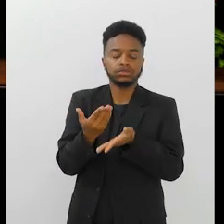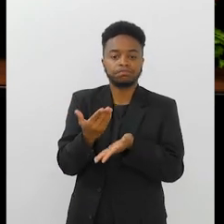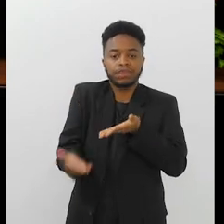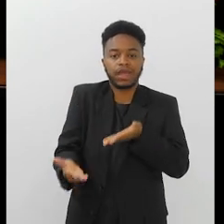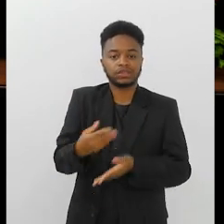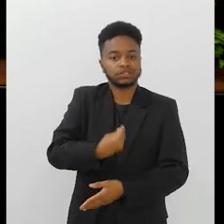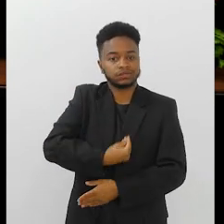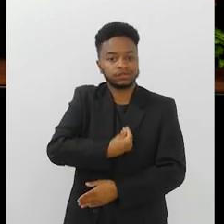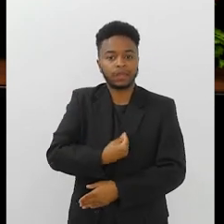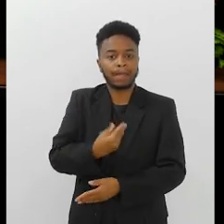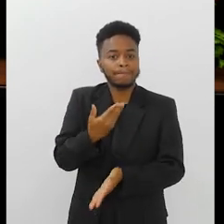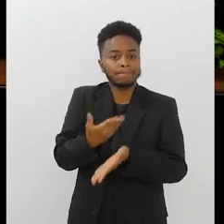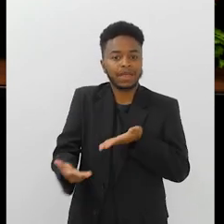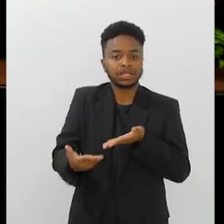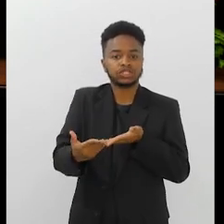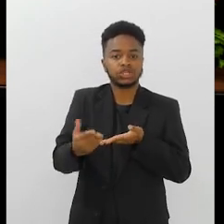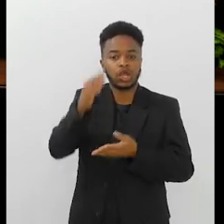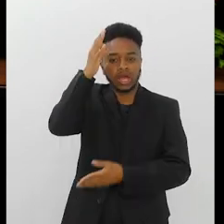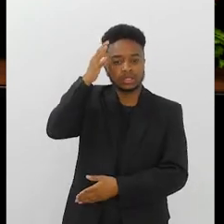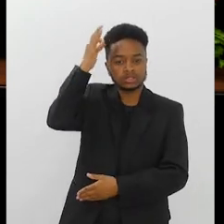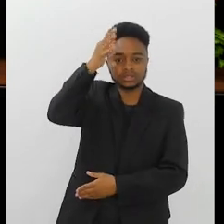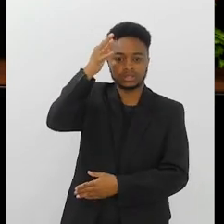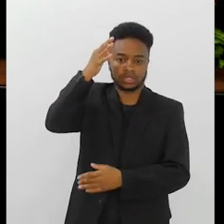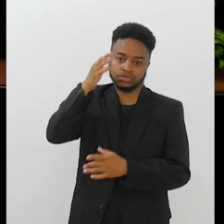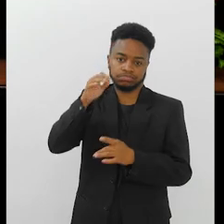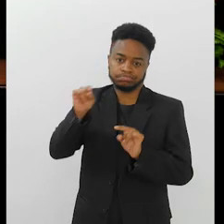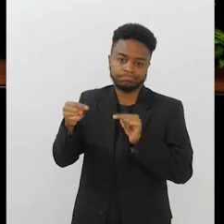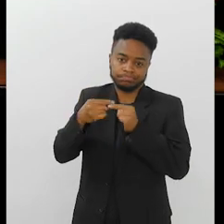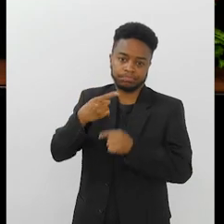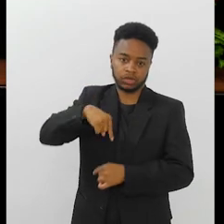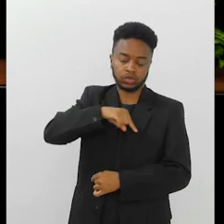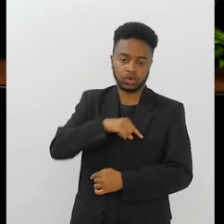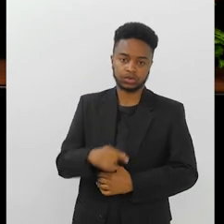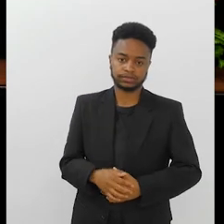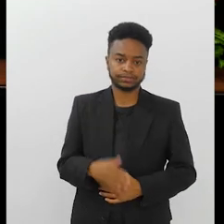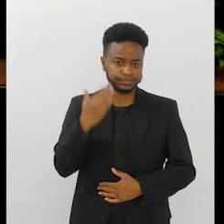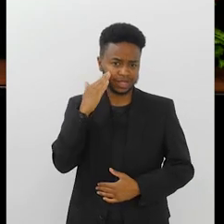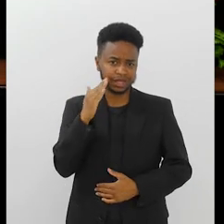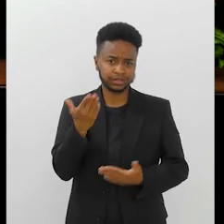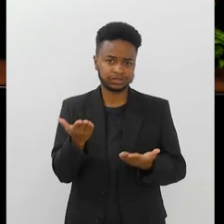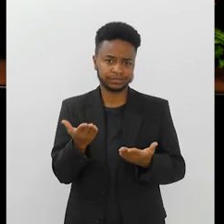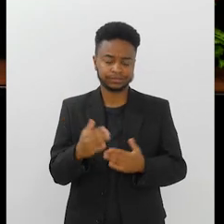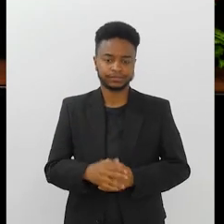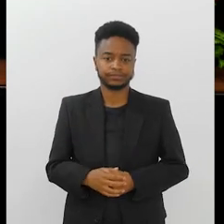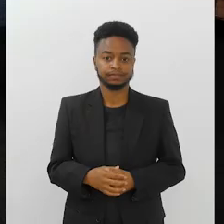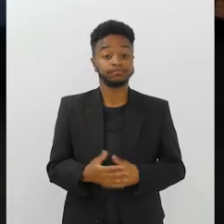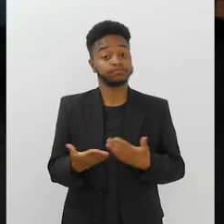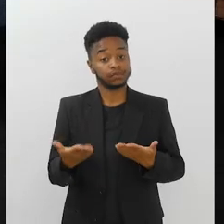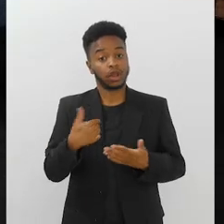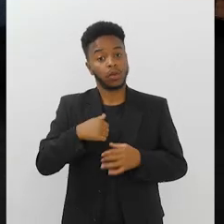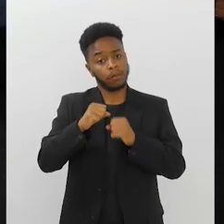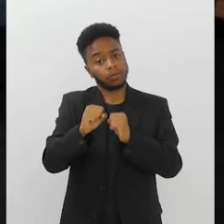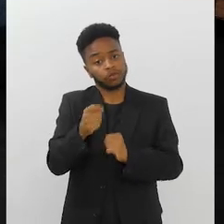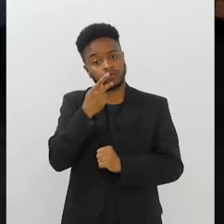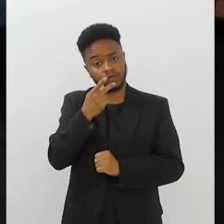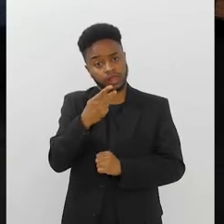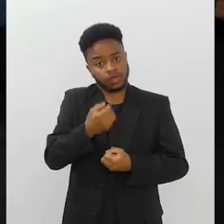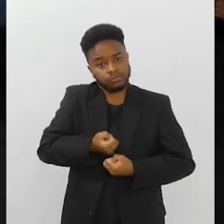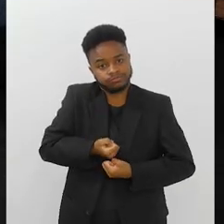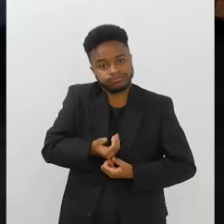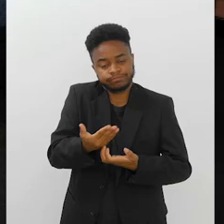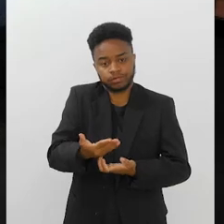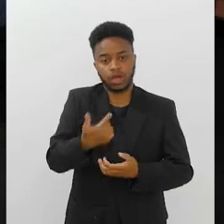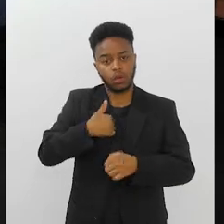tira até mesmo toda a a a divindade que ela é pra gente entende Esse eu posso falar com